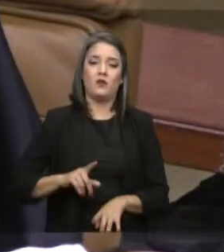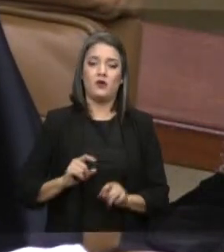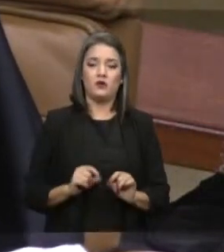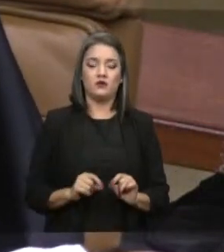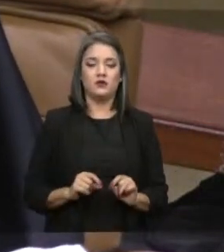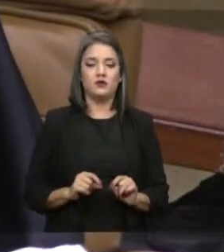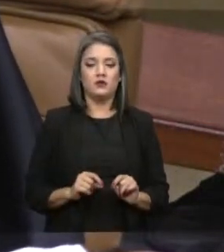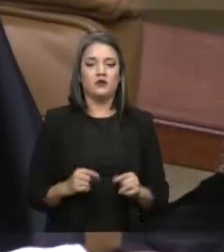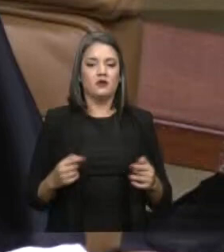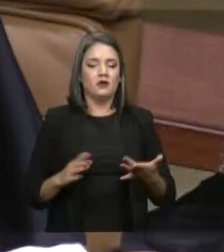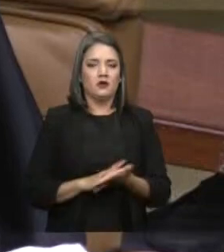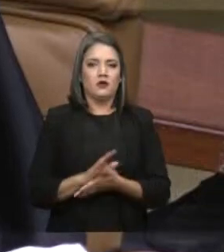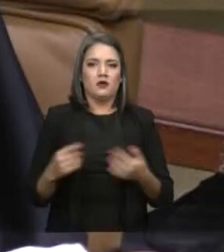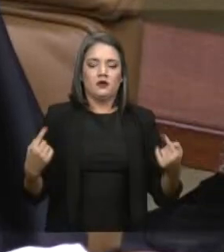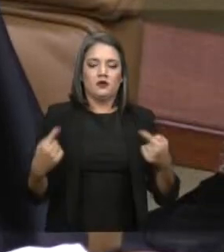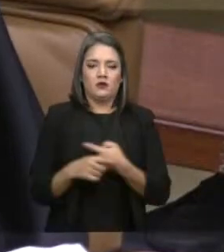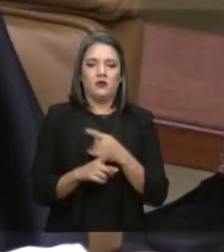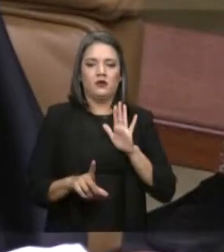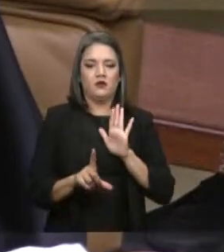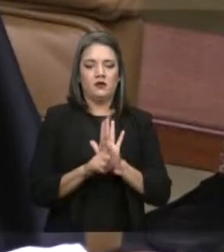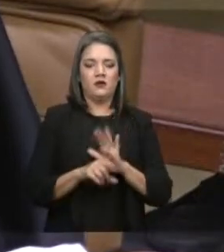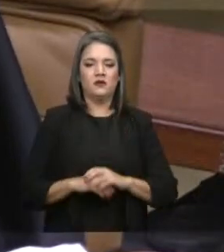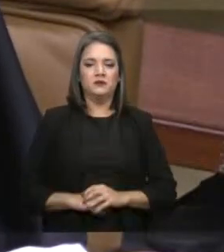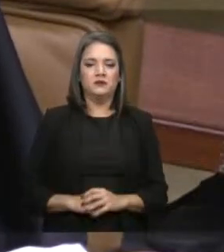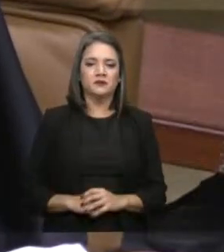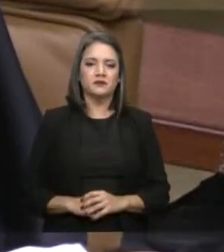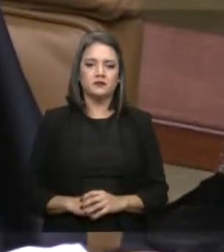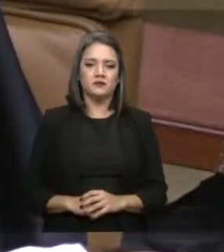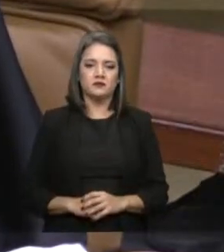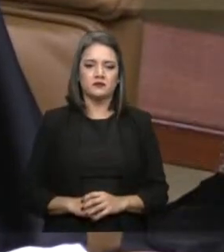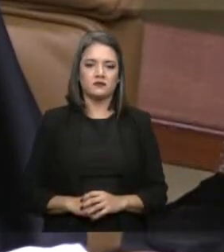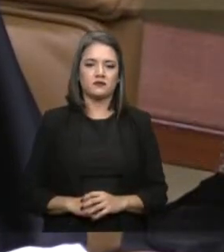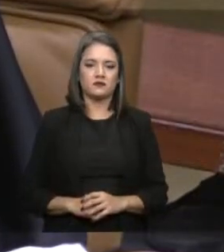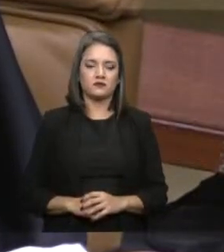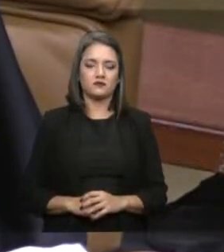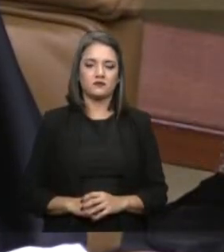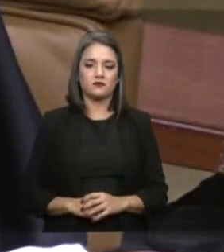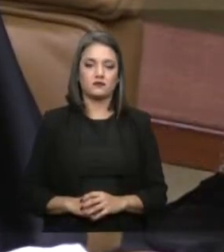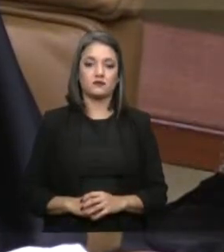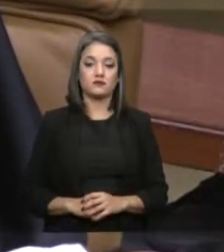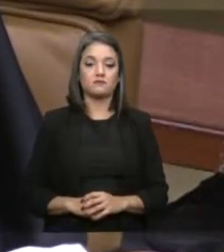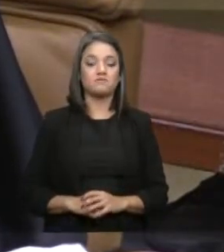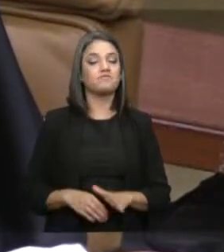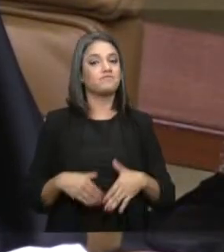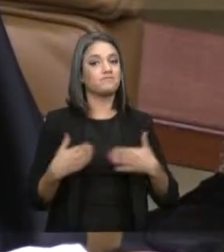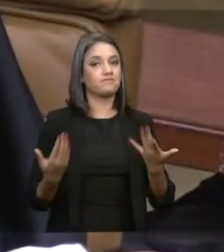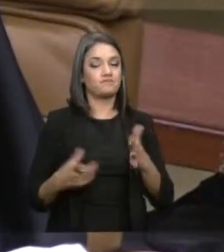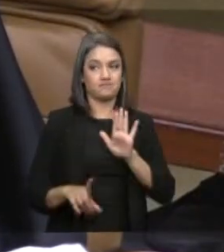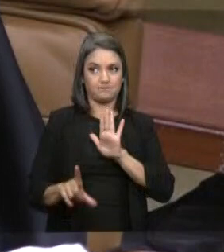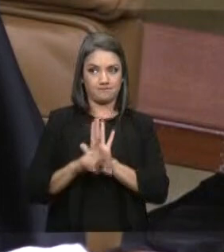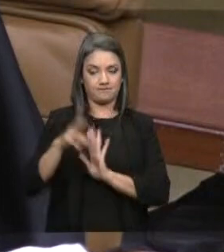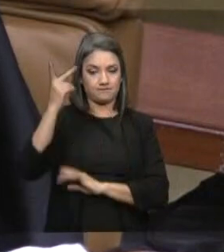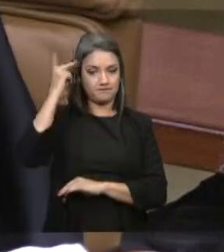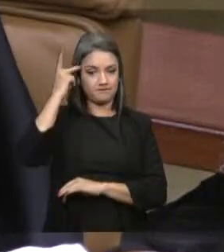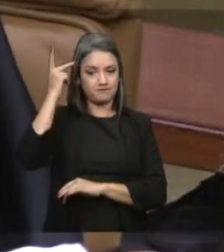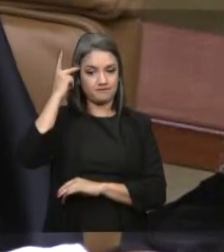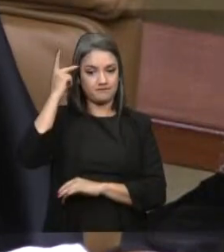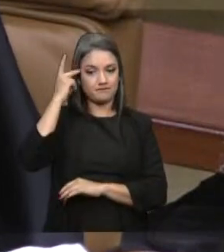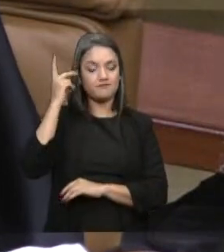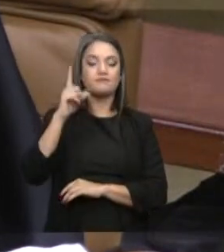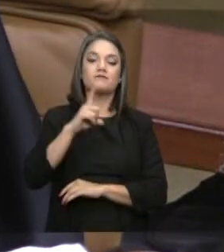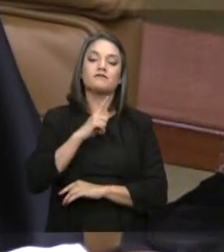em violação a legalidade a medida implementada pela lei por nada configura